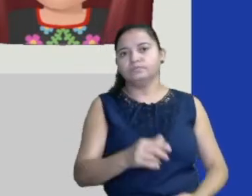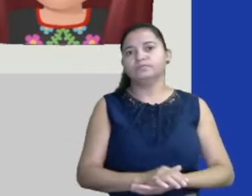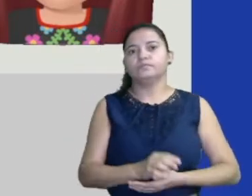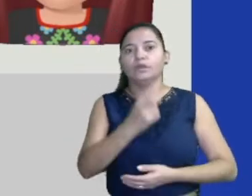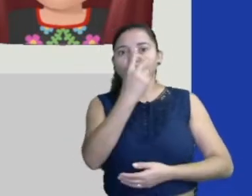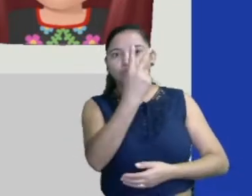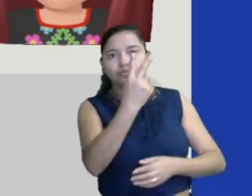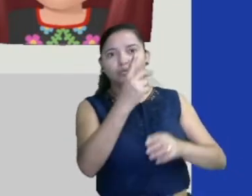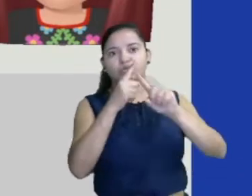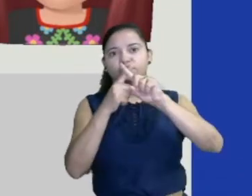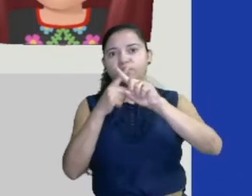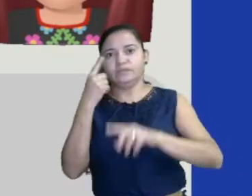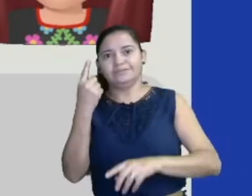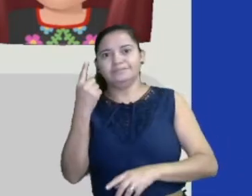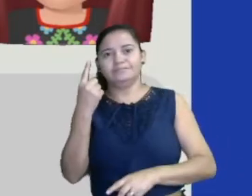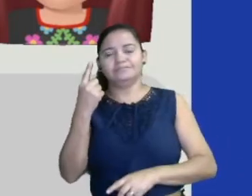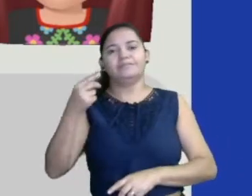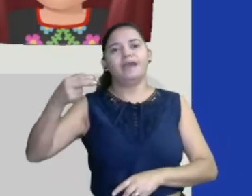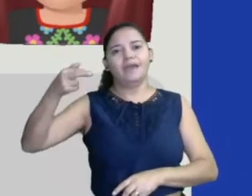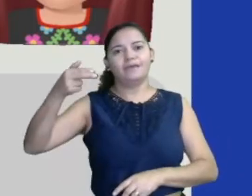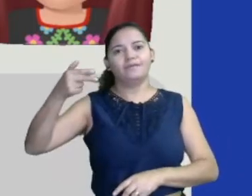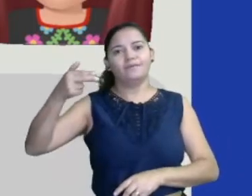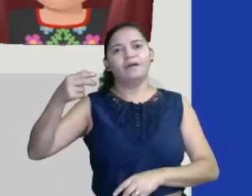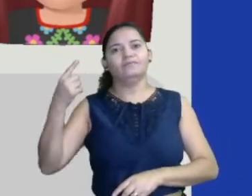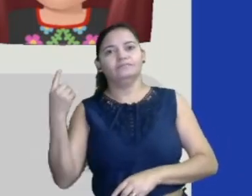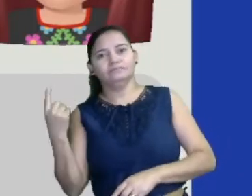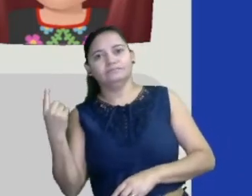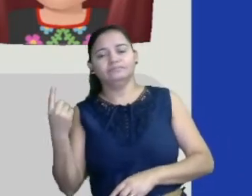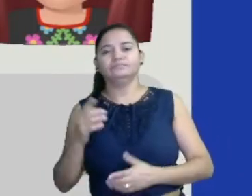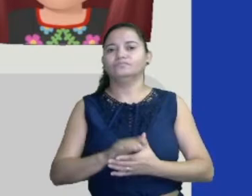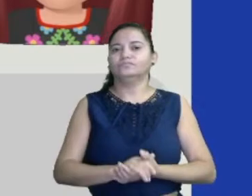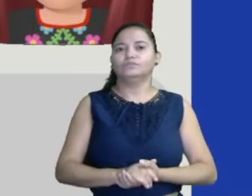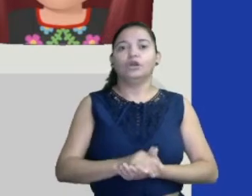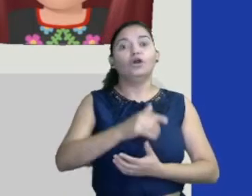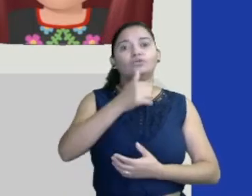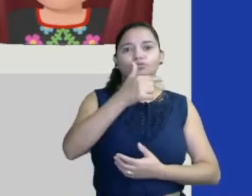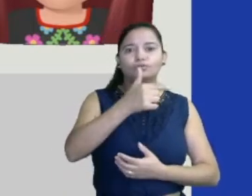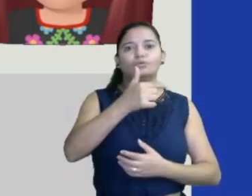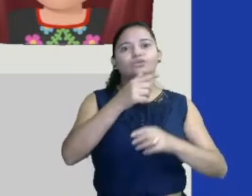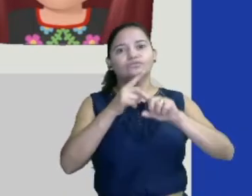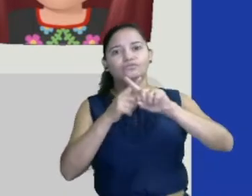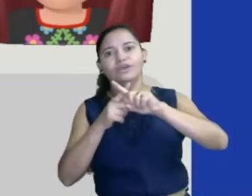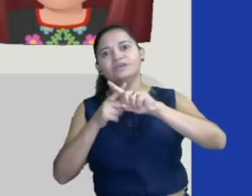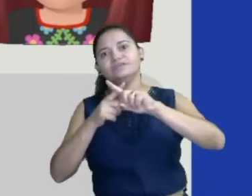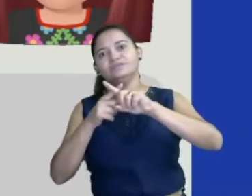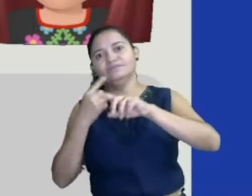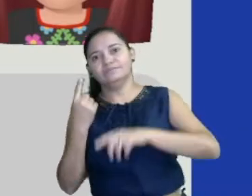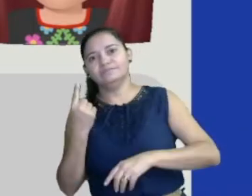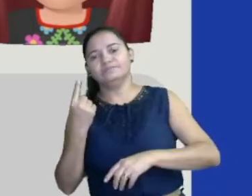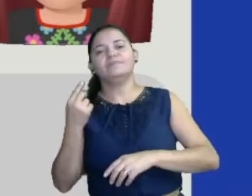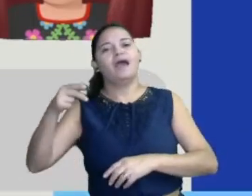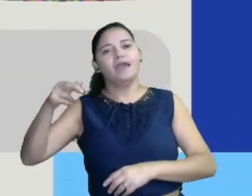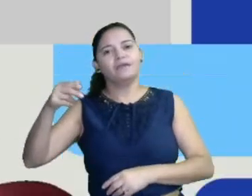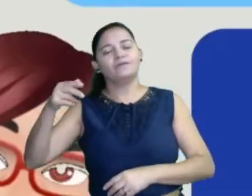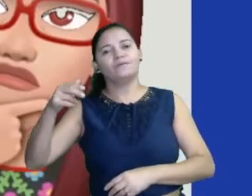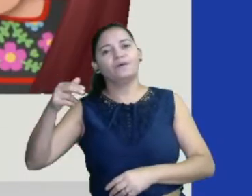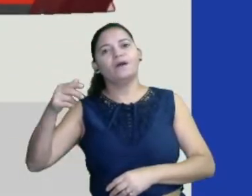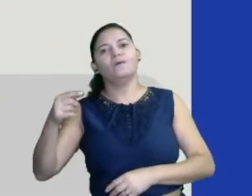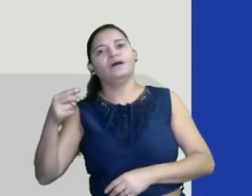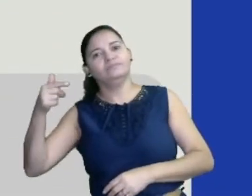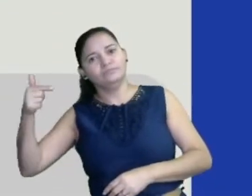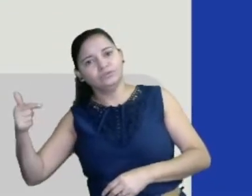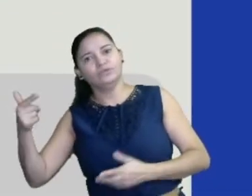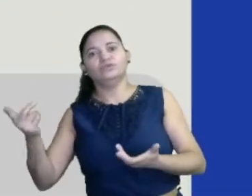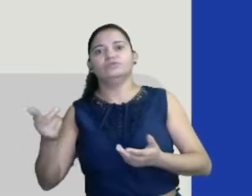duas vezes um é igual a lua vezes 2 = 2 beleza deu para entender se liga na